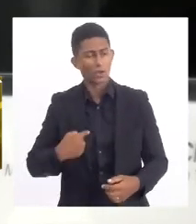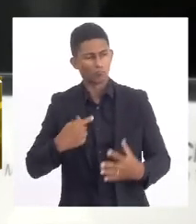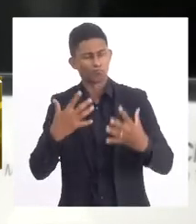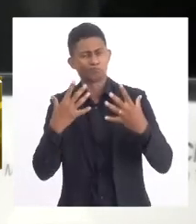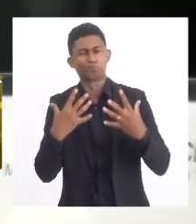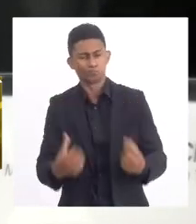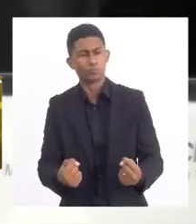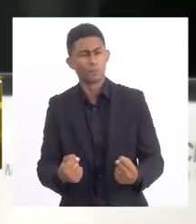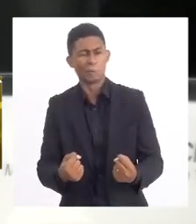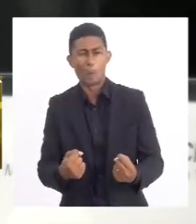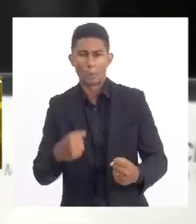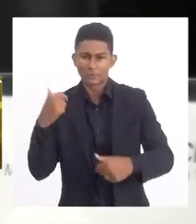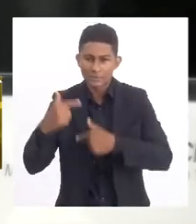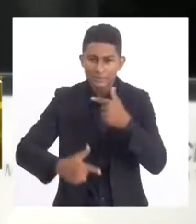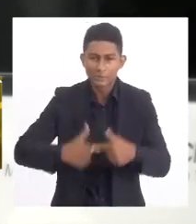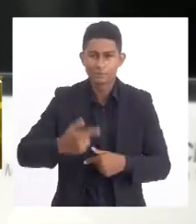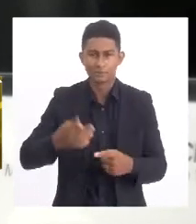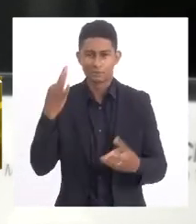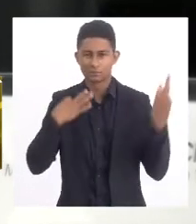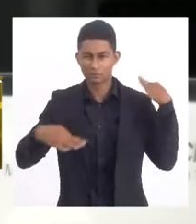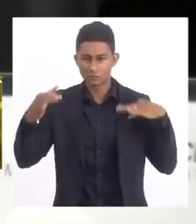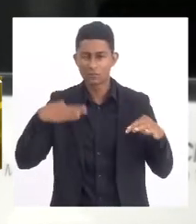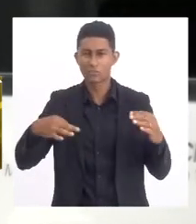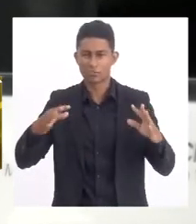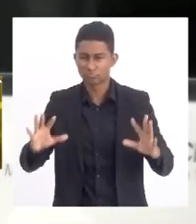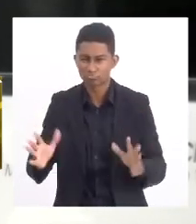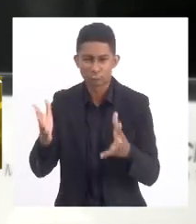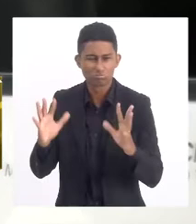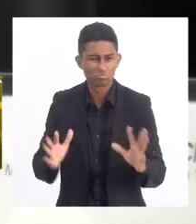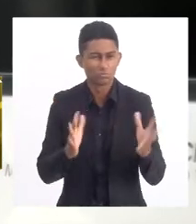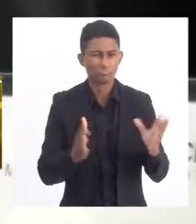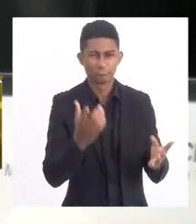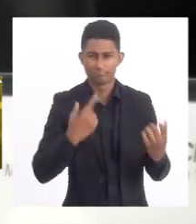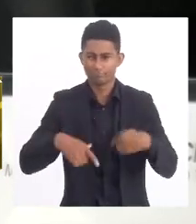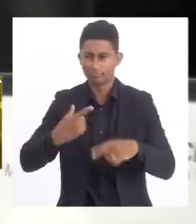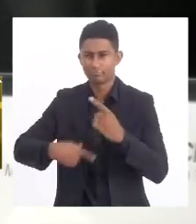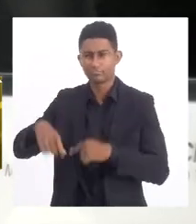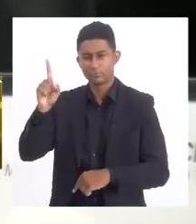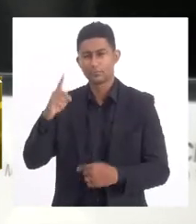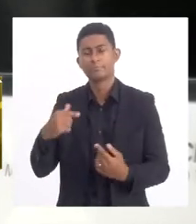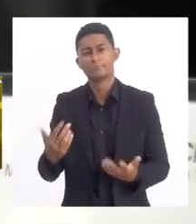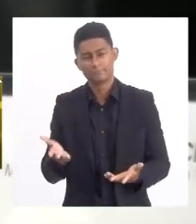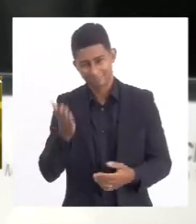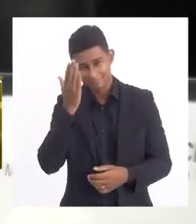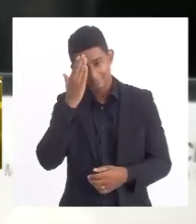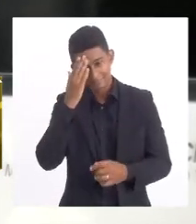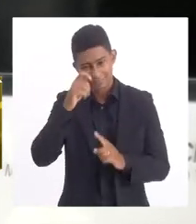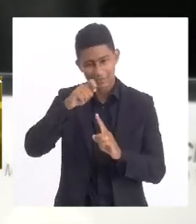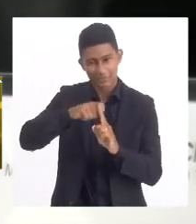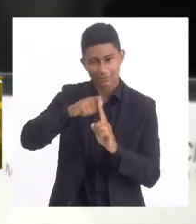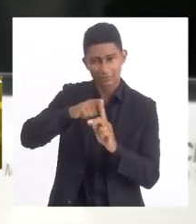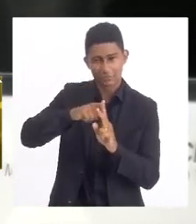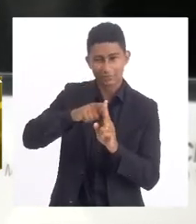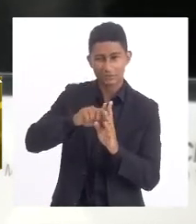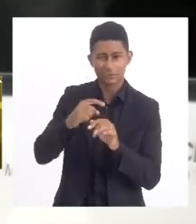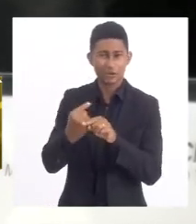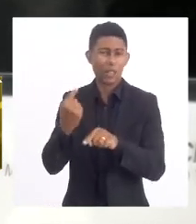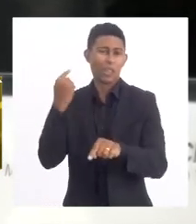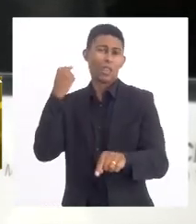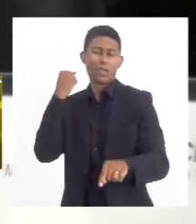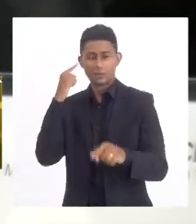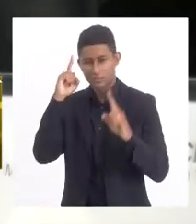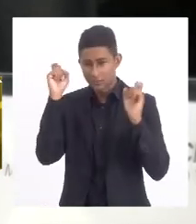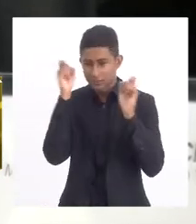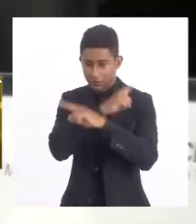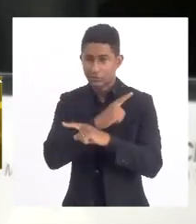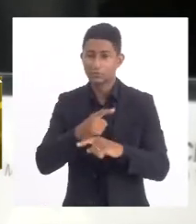o nosso turismo e promover o estado do Rio de Janeiro como todo para todo o país a dificuldade nos últimos meses foi muito grande o setor